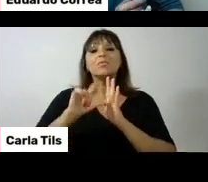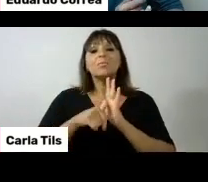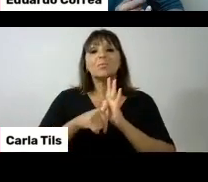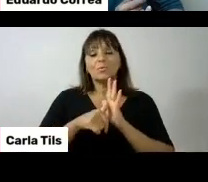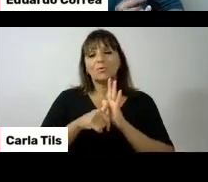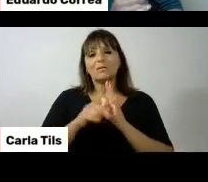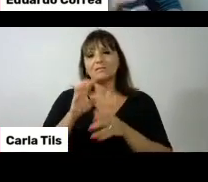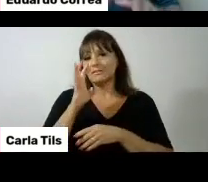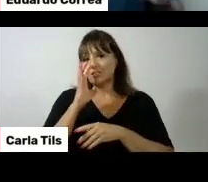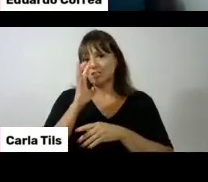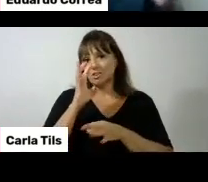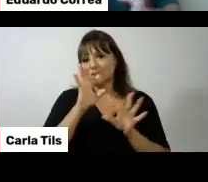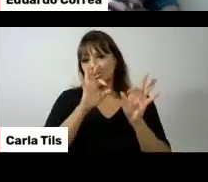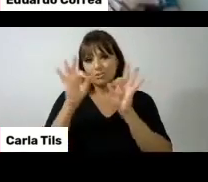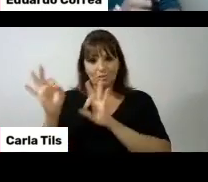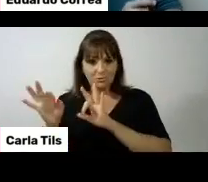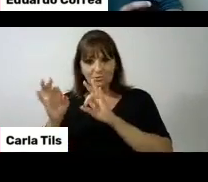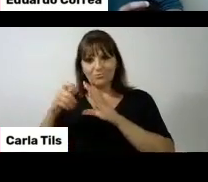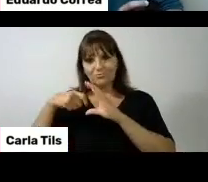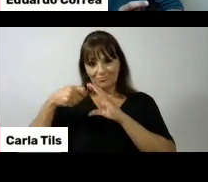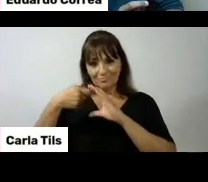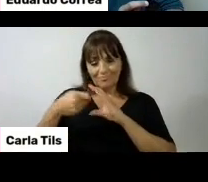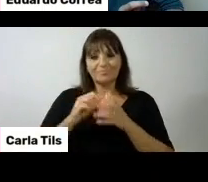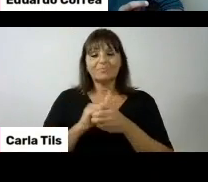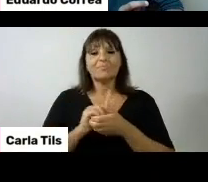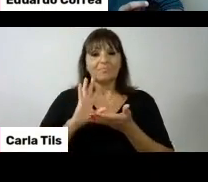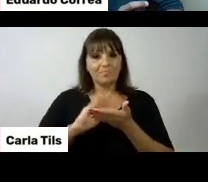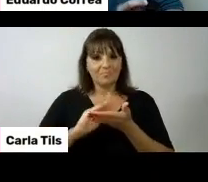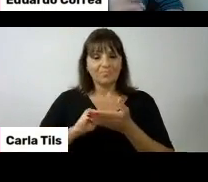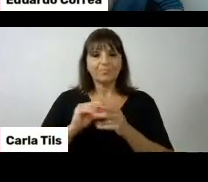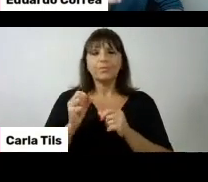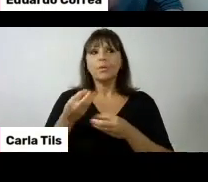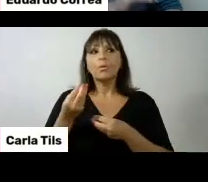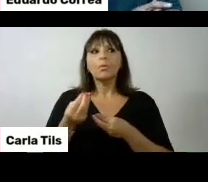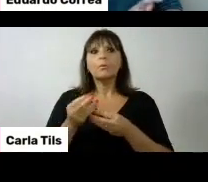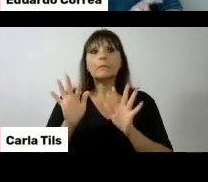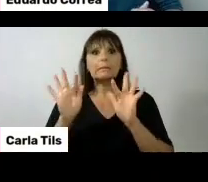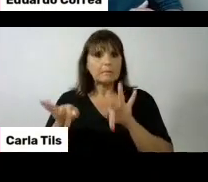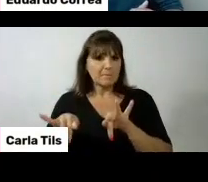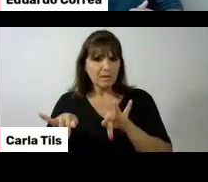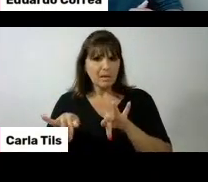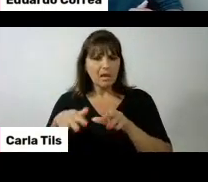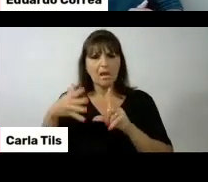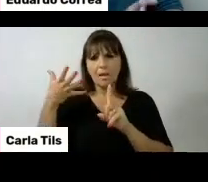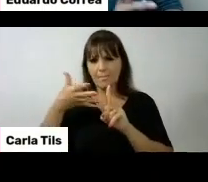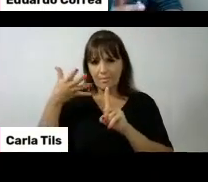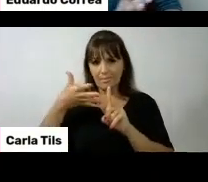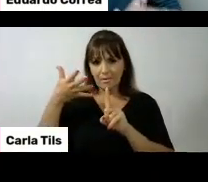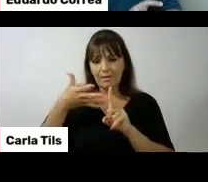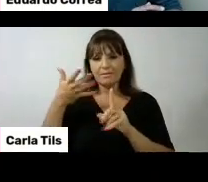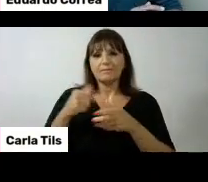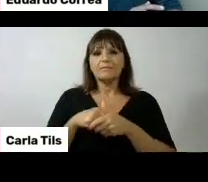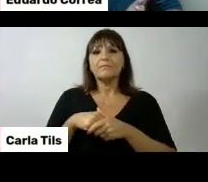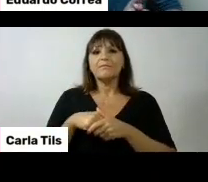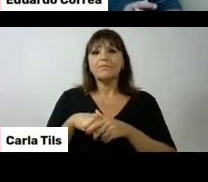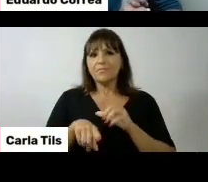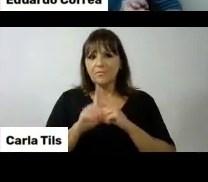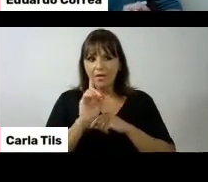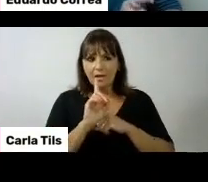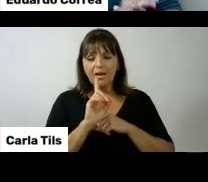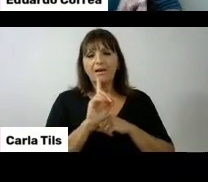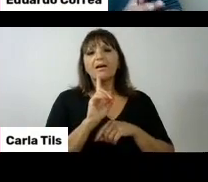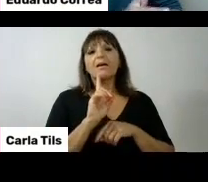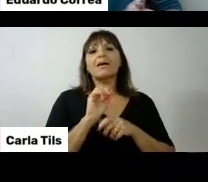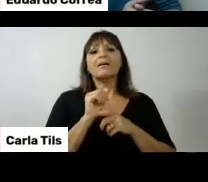palestra. Quando terminar essa palestra, vá também na edição do TDC de